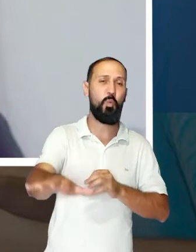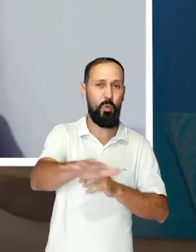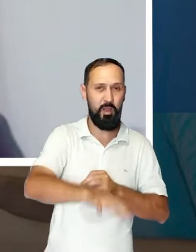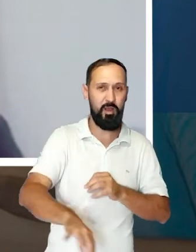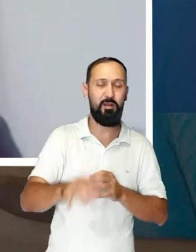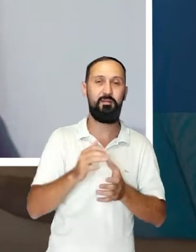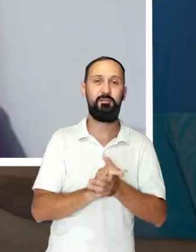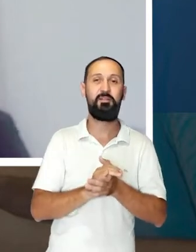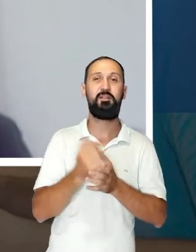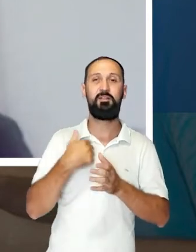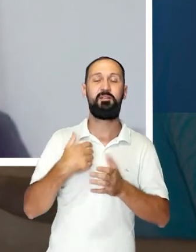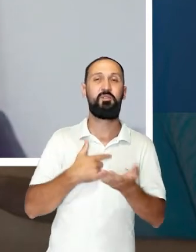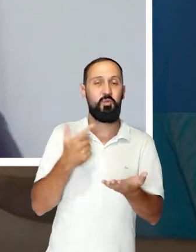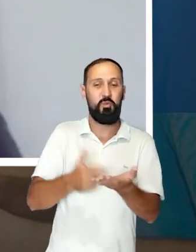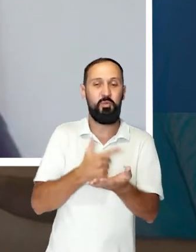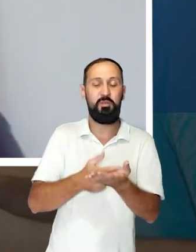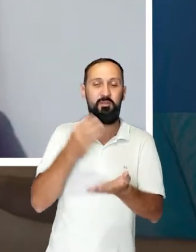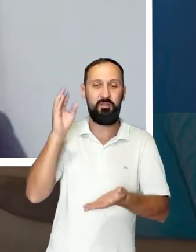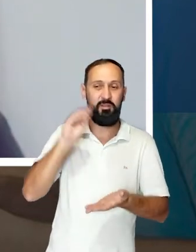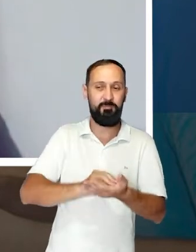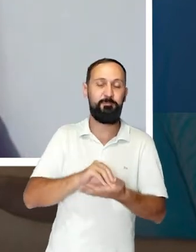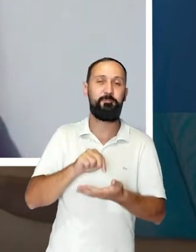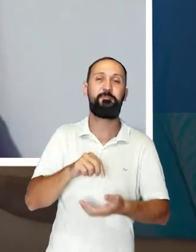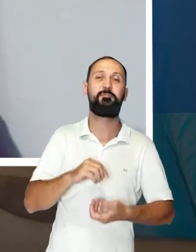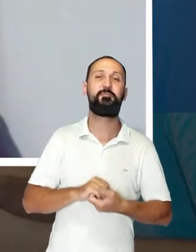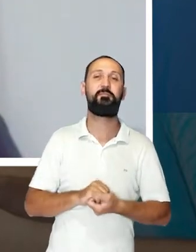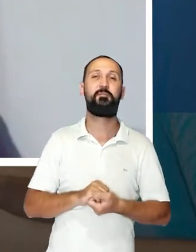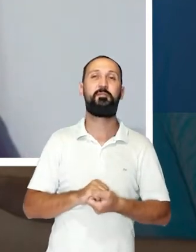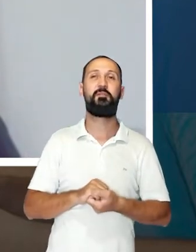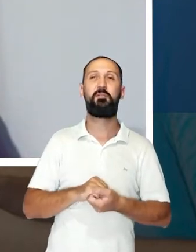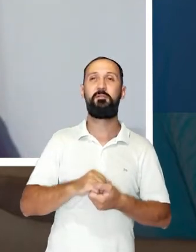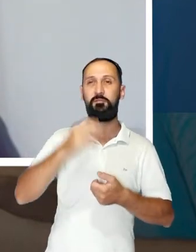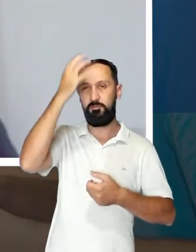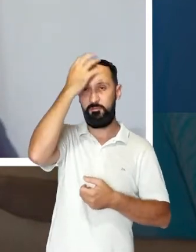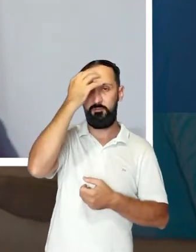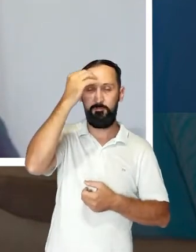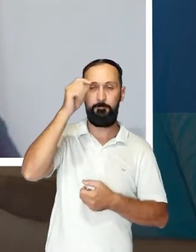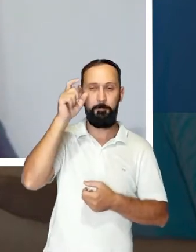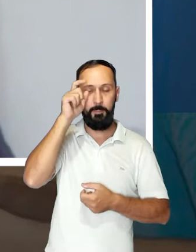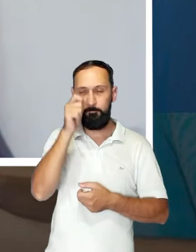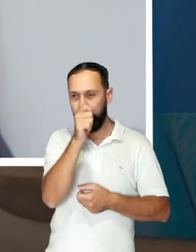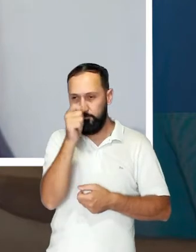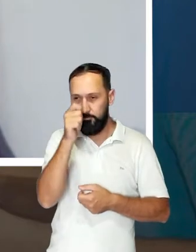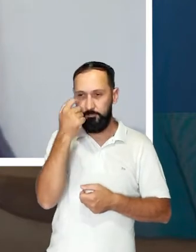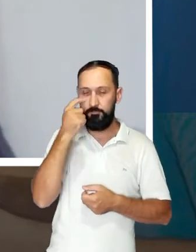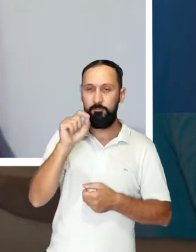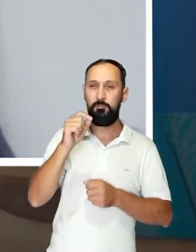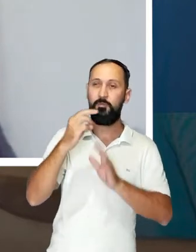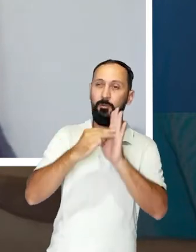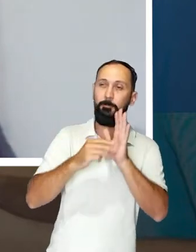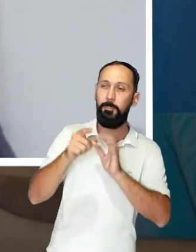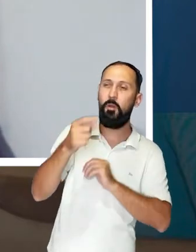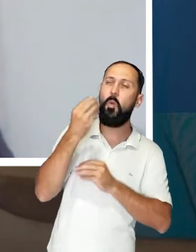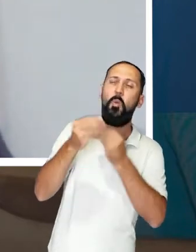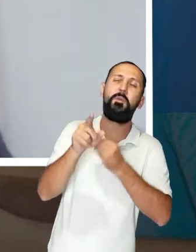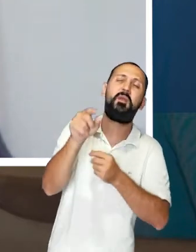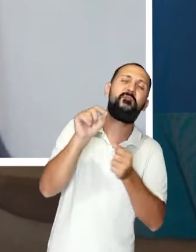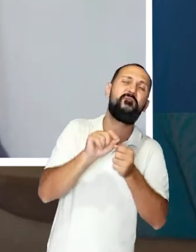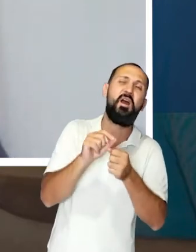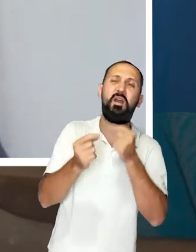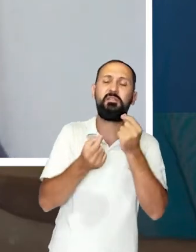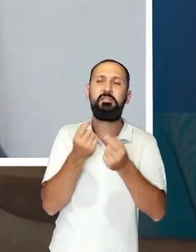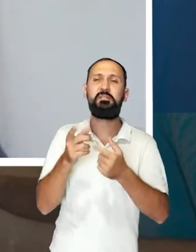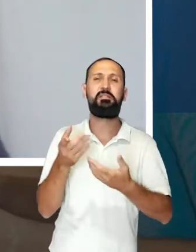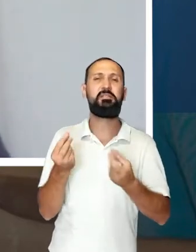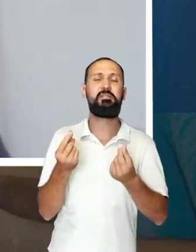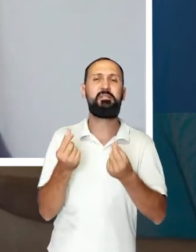lá, né? Então, eu coloco isso no livro. Eu coloco o Sherlock, ele fica espiando, né? O Hercule Poirot, né? Como é